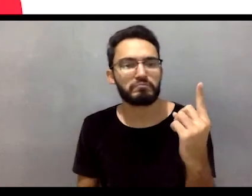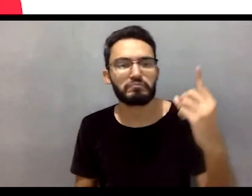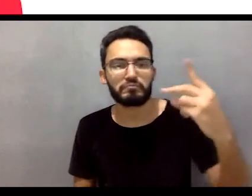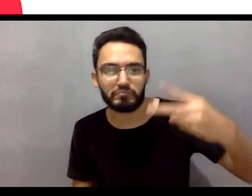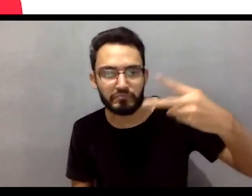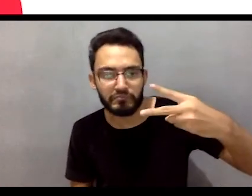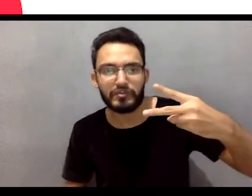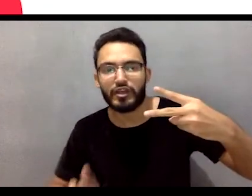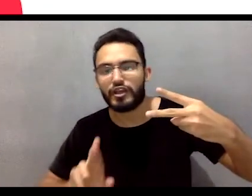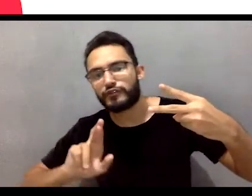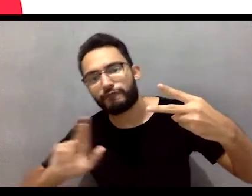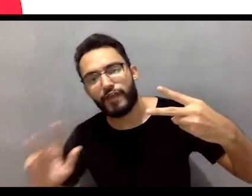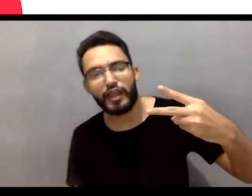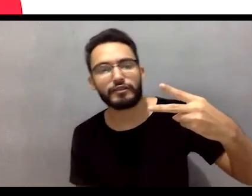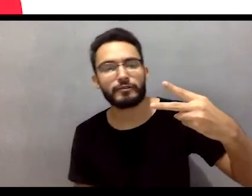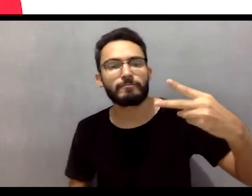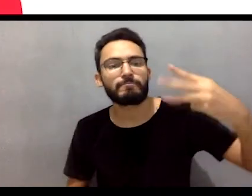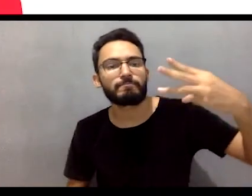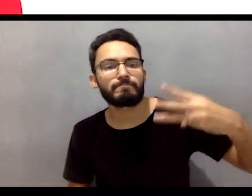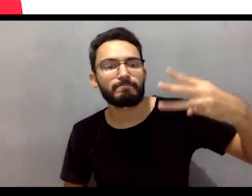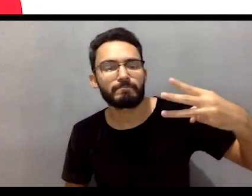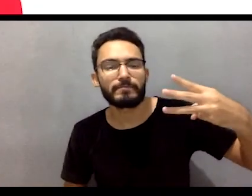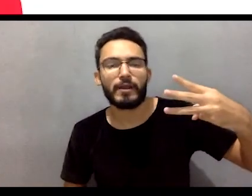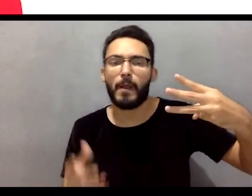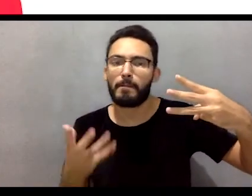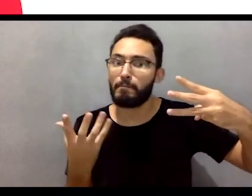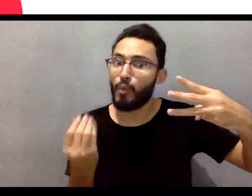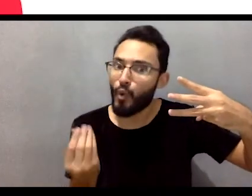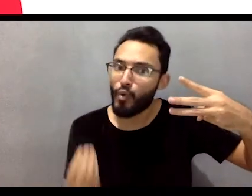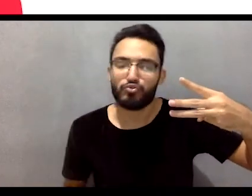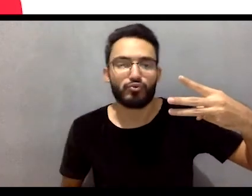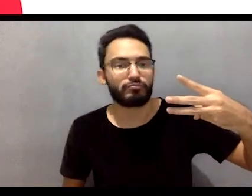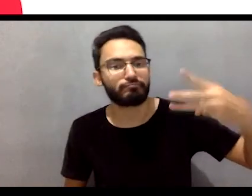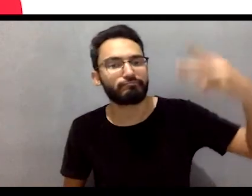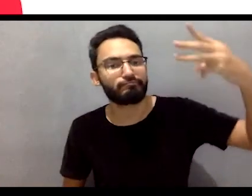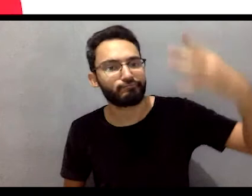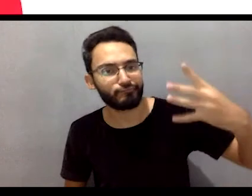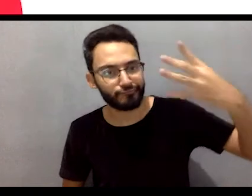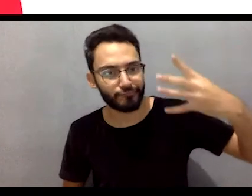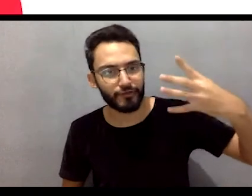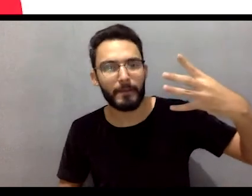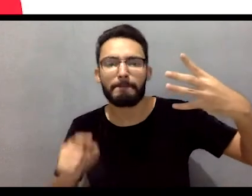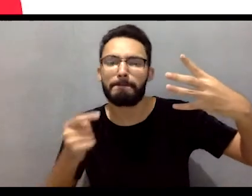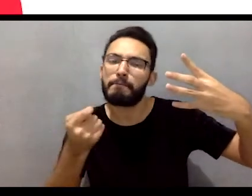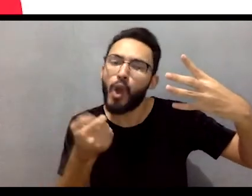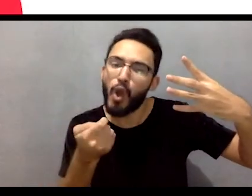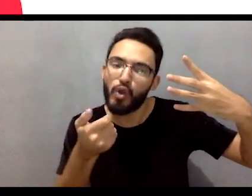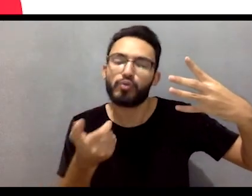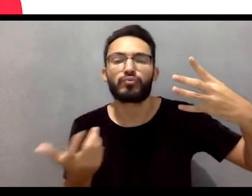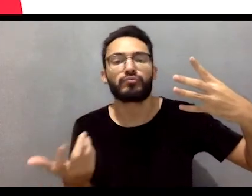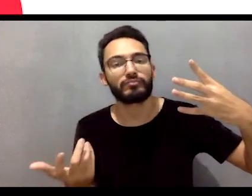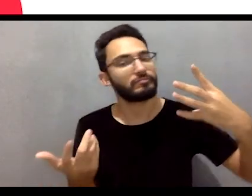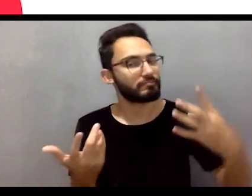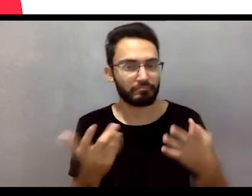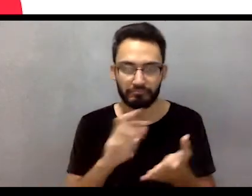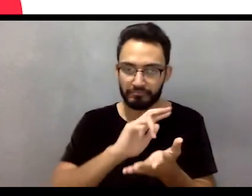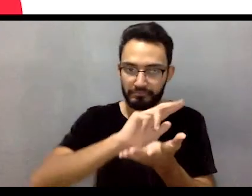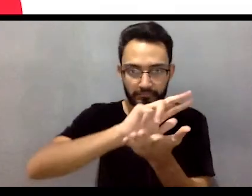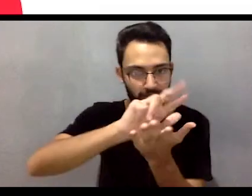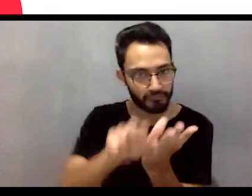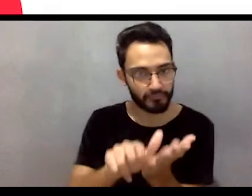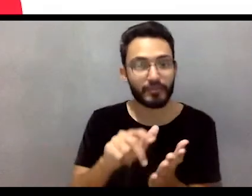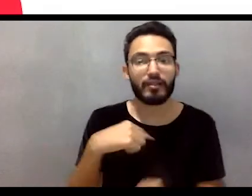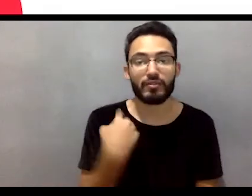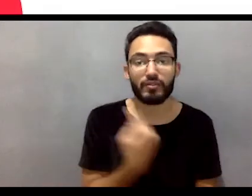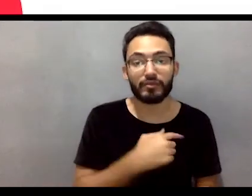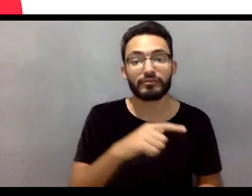é indiferente, o direcionador 3 é muito, o direcionador 4 é pouco e tudo mais. Além disso,